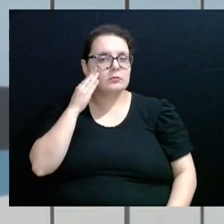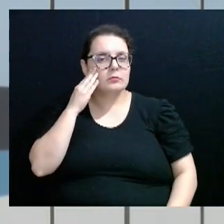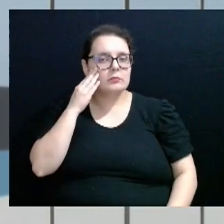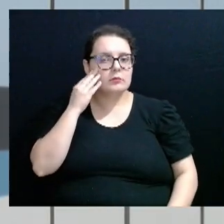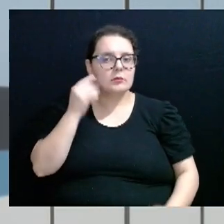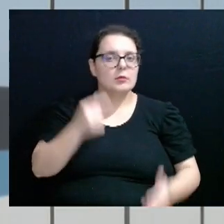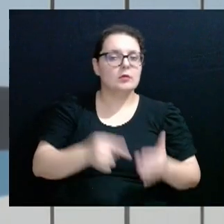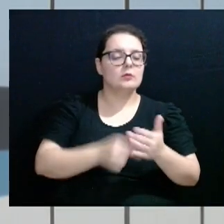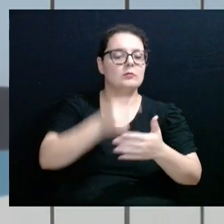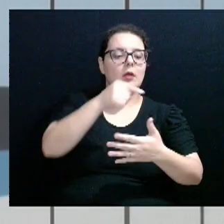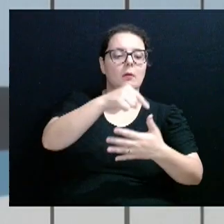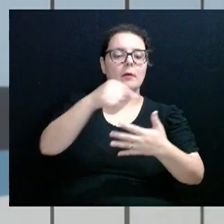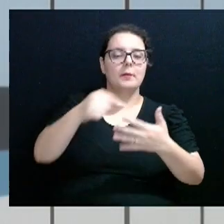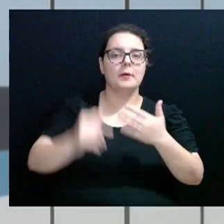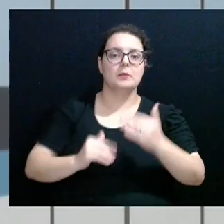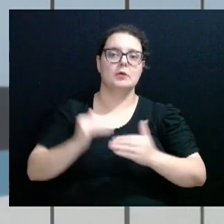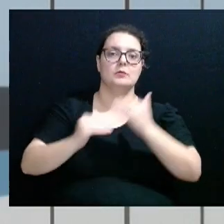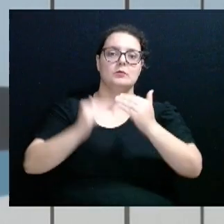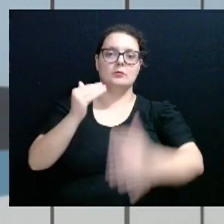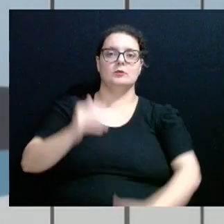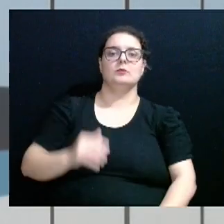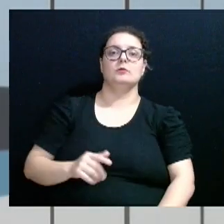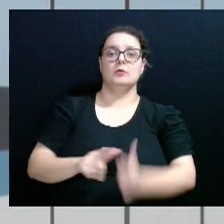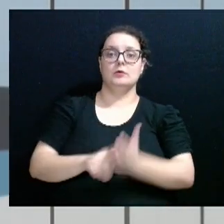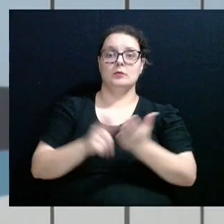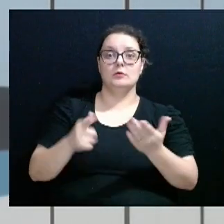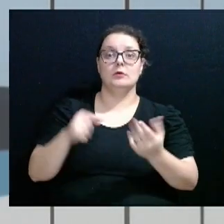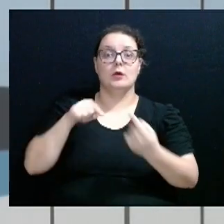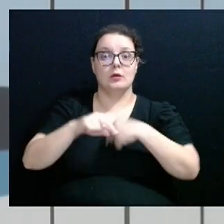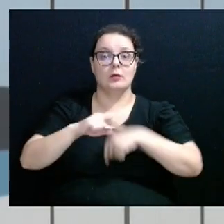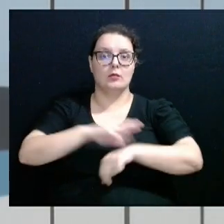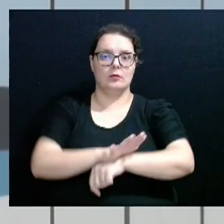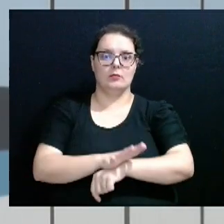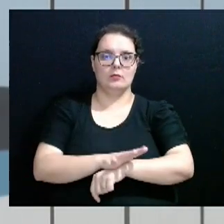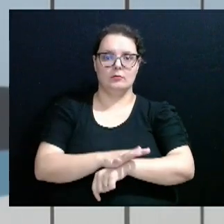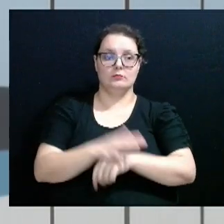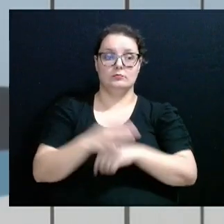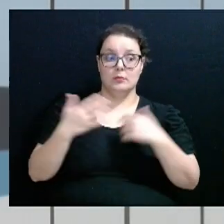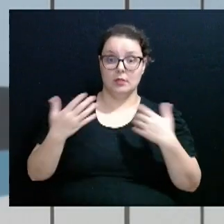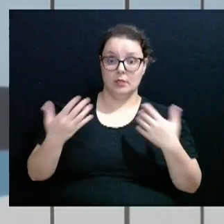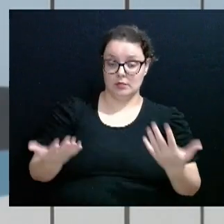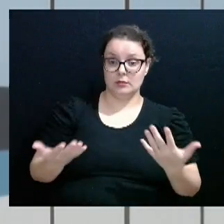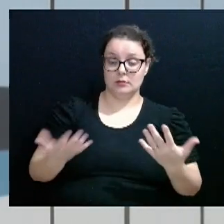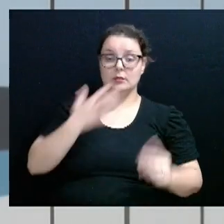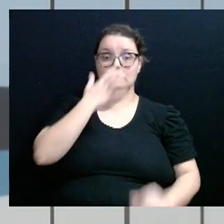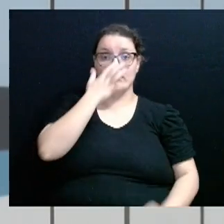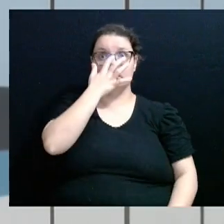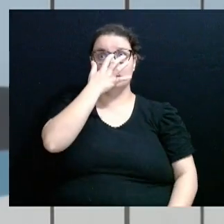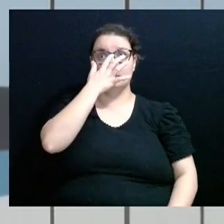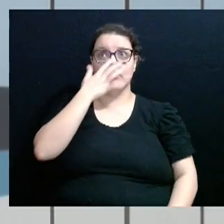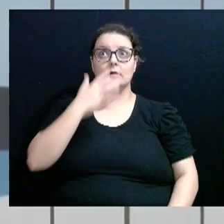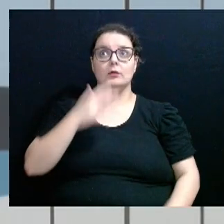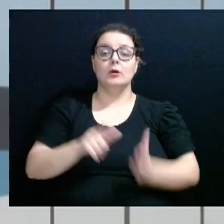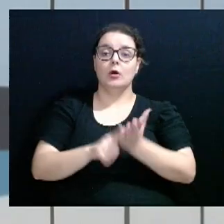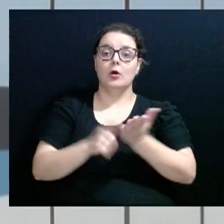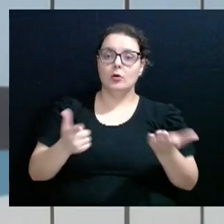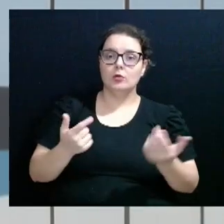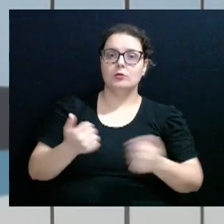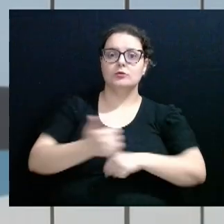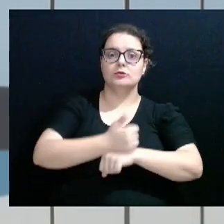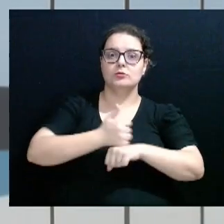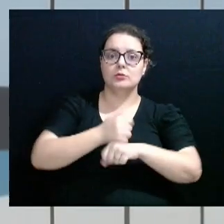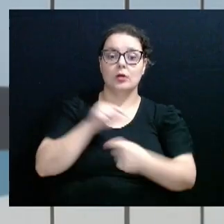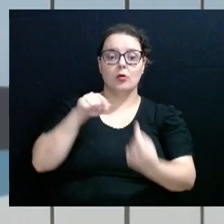um jornalismo antirracista. Então, o jornalismo antirracista, ele tá para